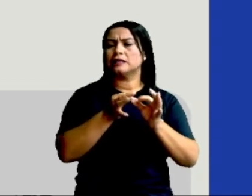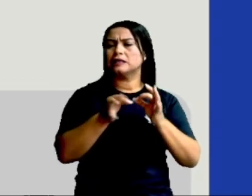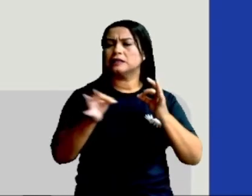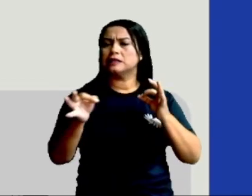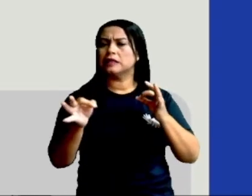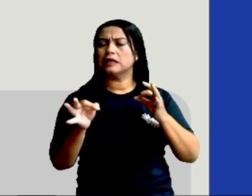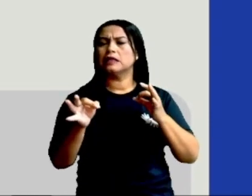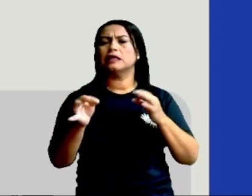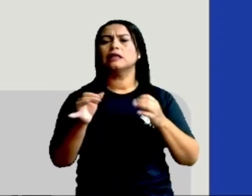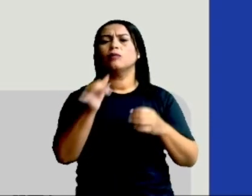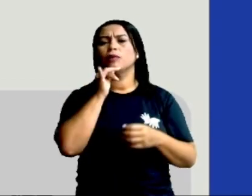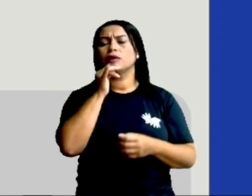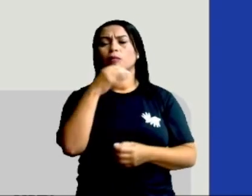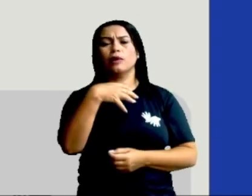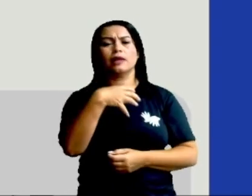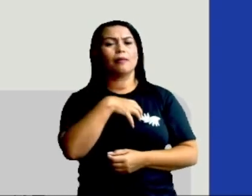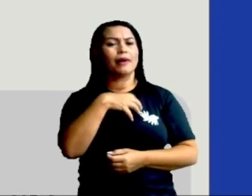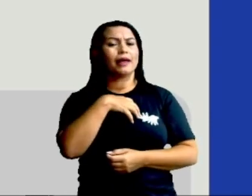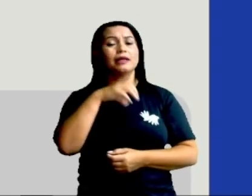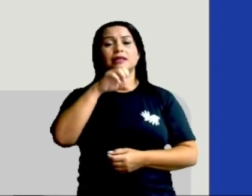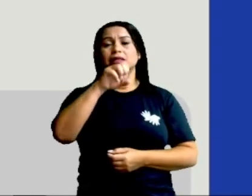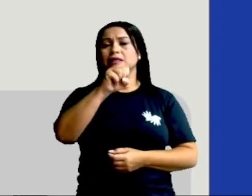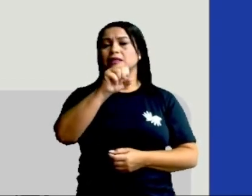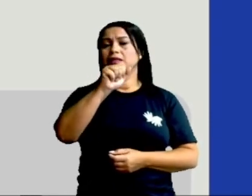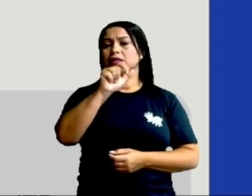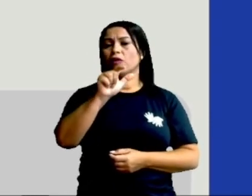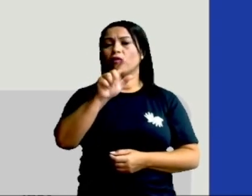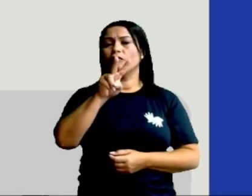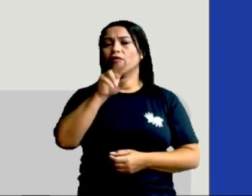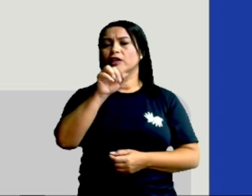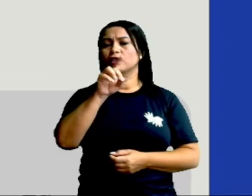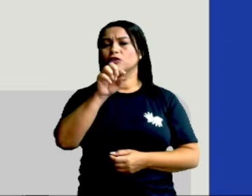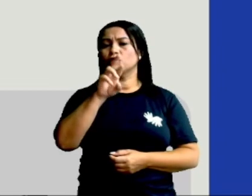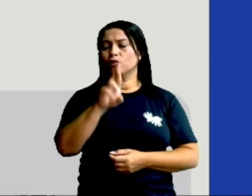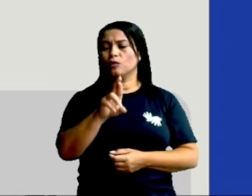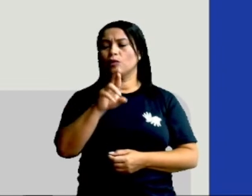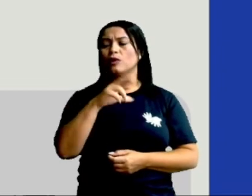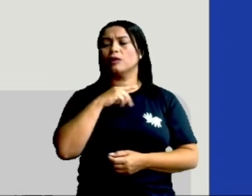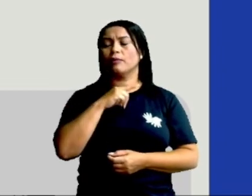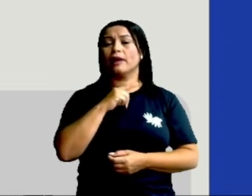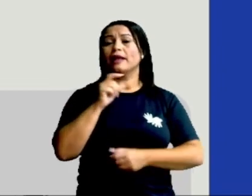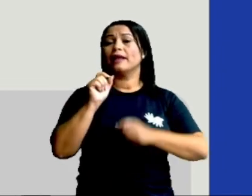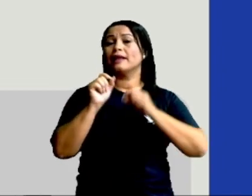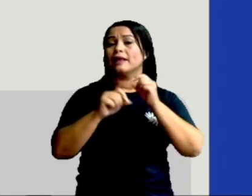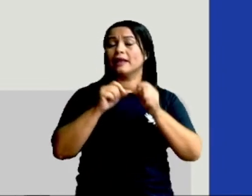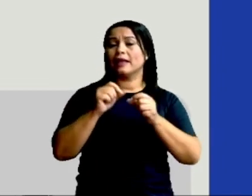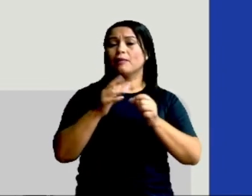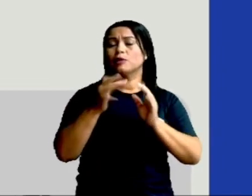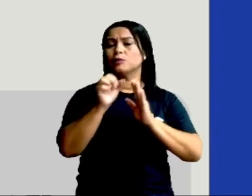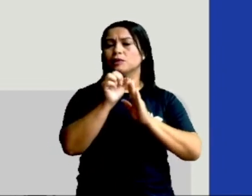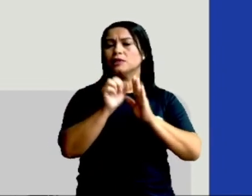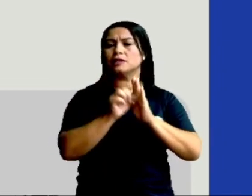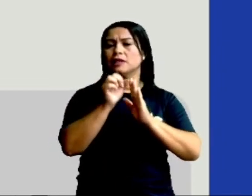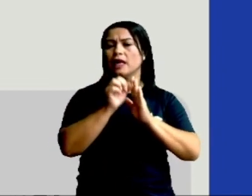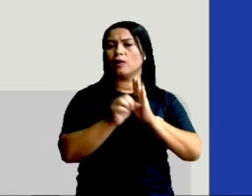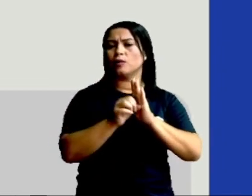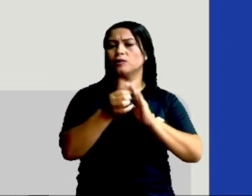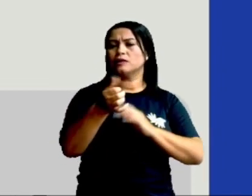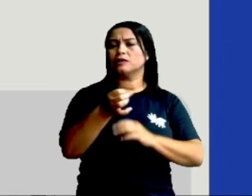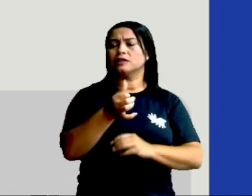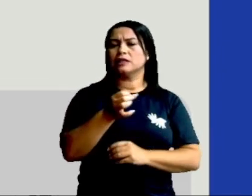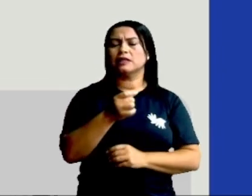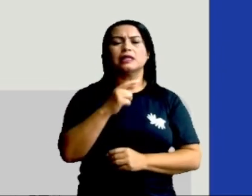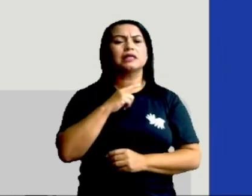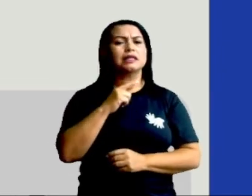na época Salvador não despertou o interesse da coroa portuguesa depois no século 16 a